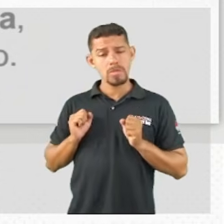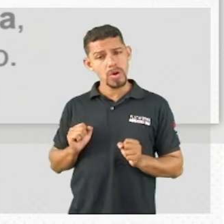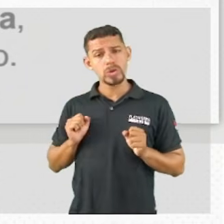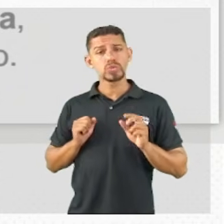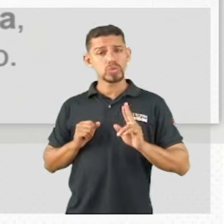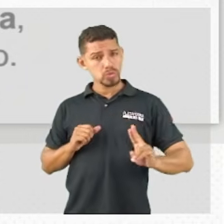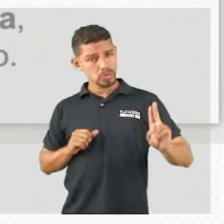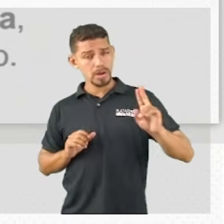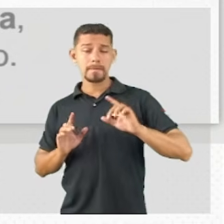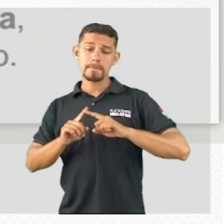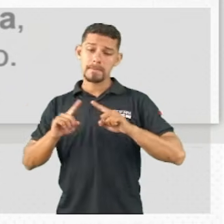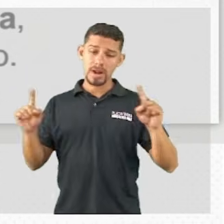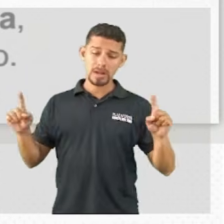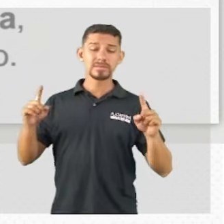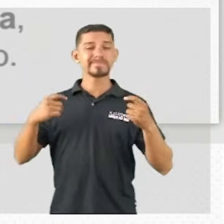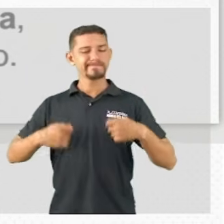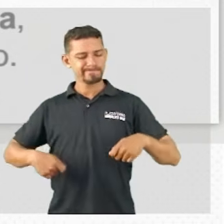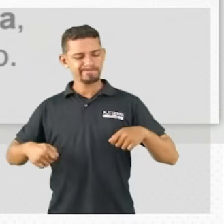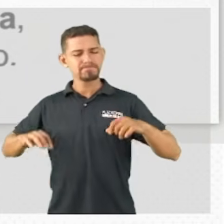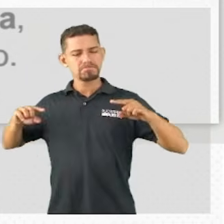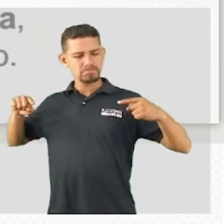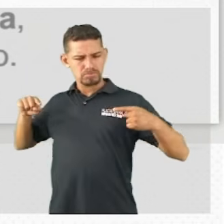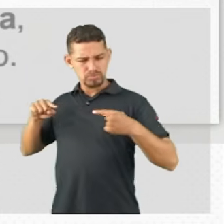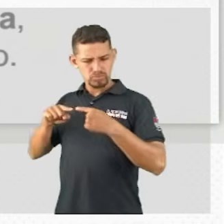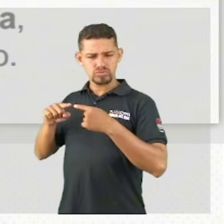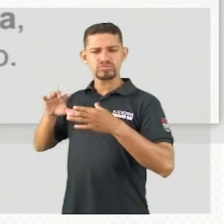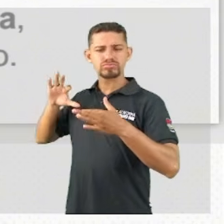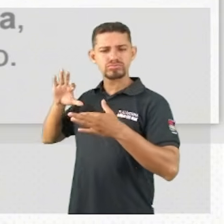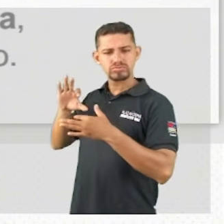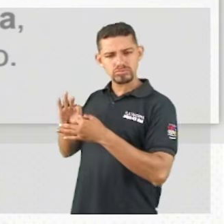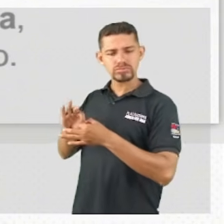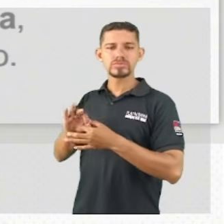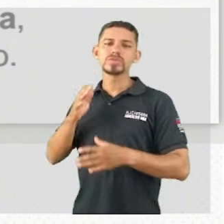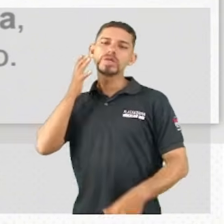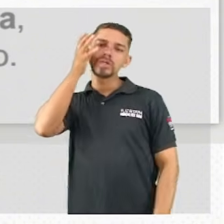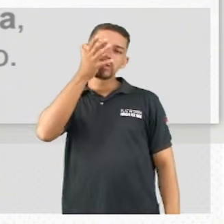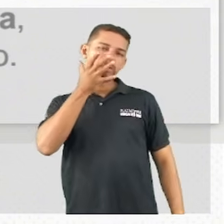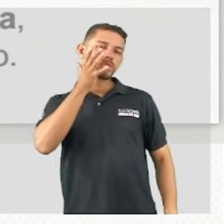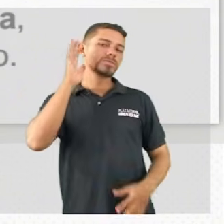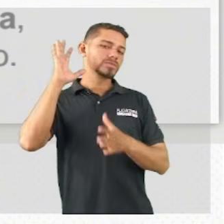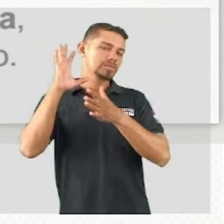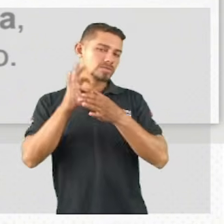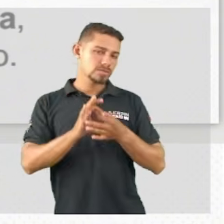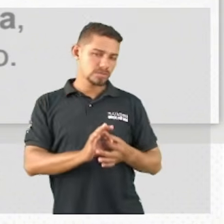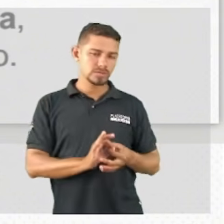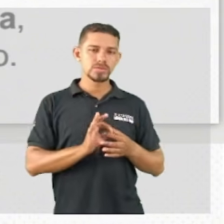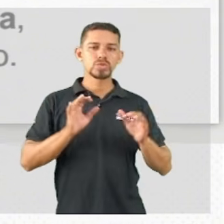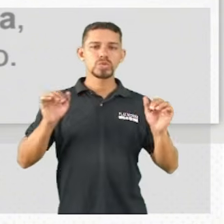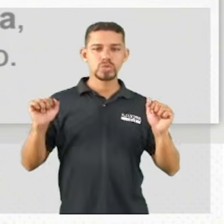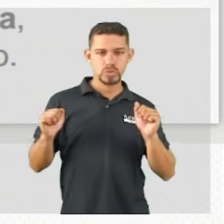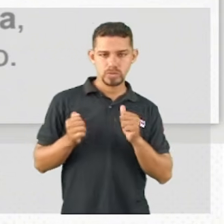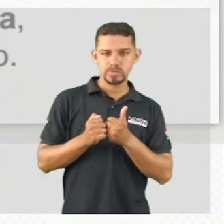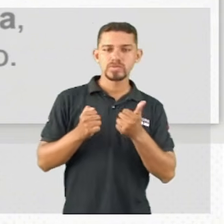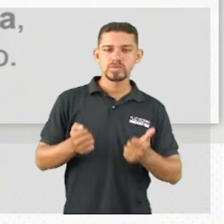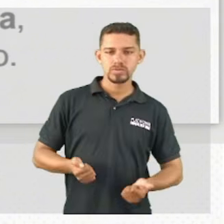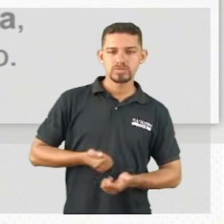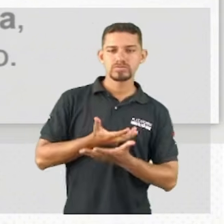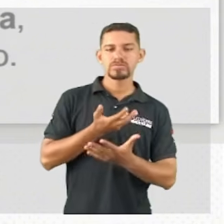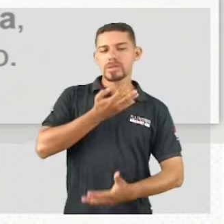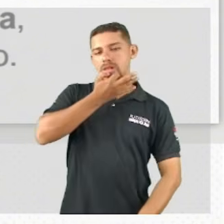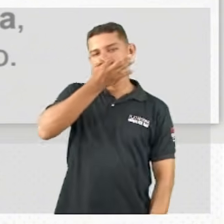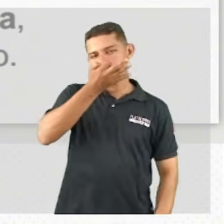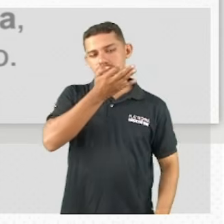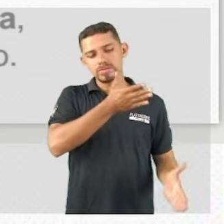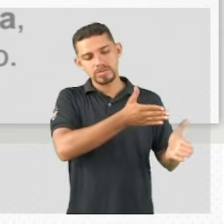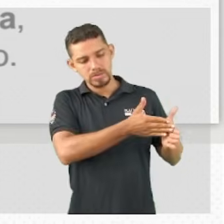quando for necessário e coerente para o contexto, para a fala e para o que vai ser apresentado para juntar na argumentação